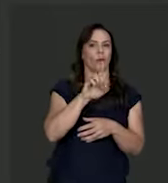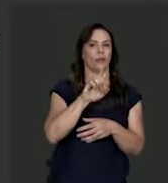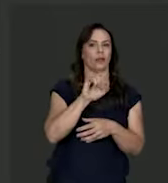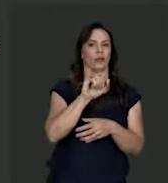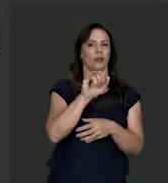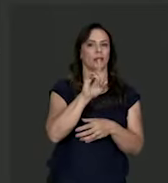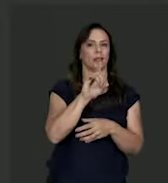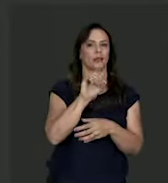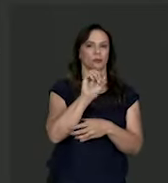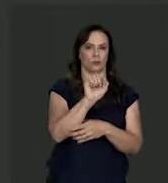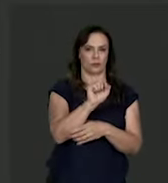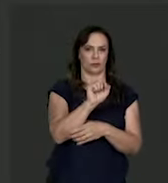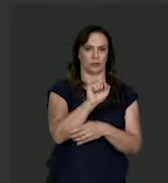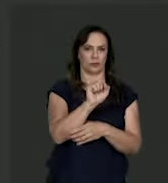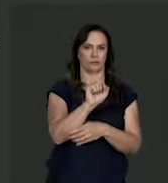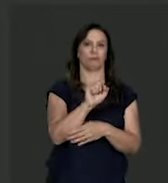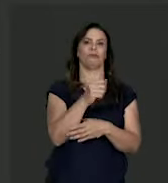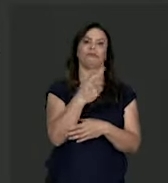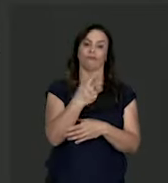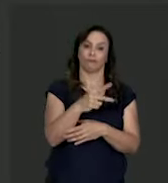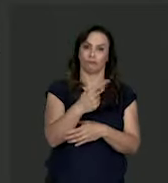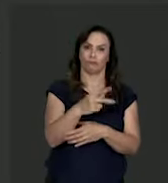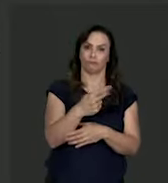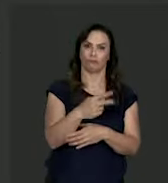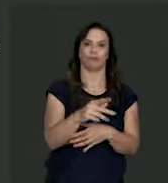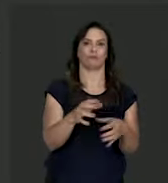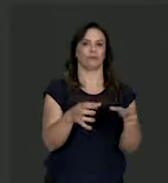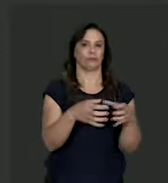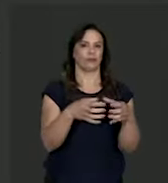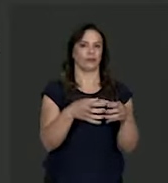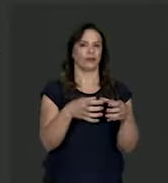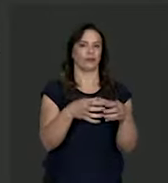de substâncias,